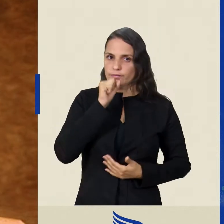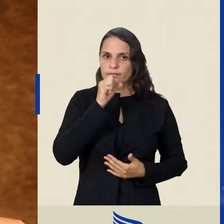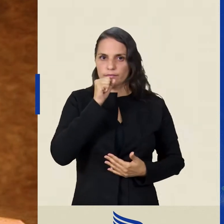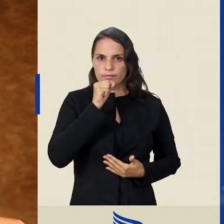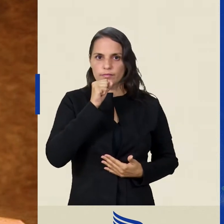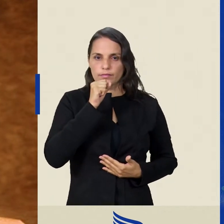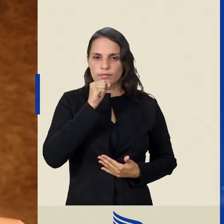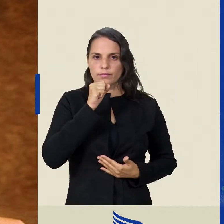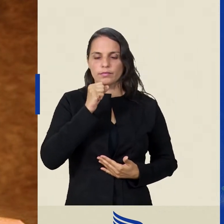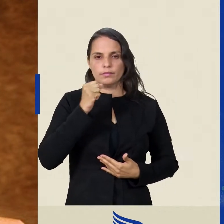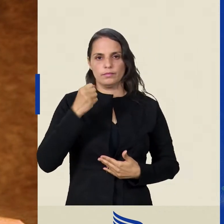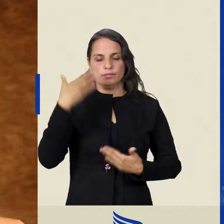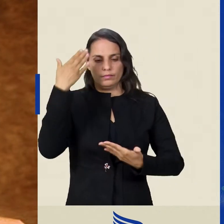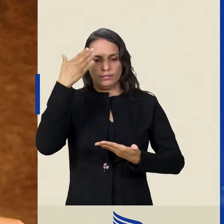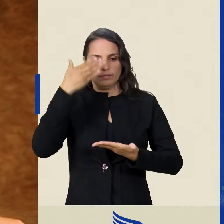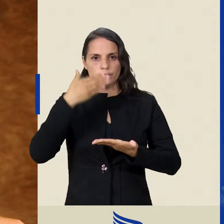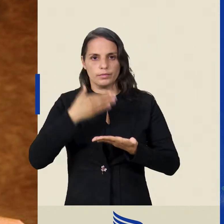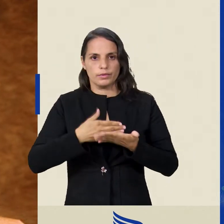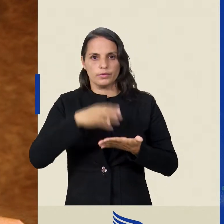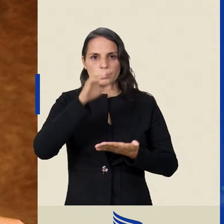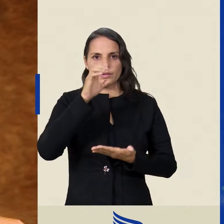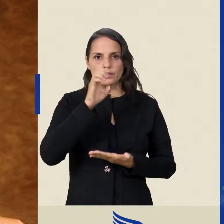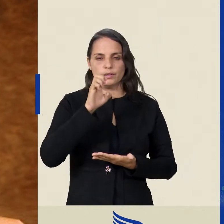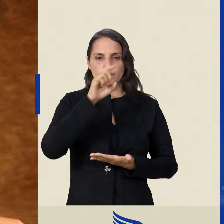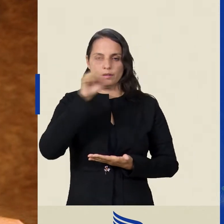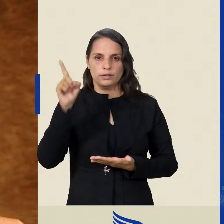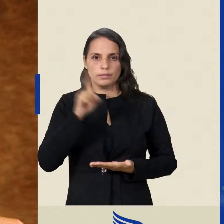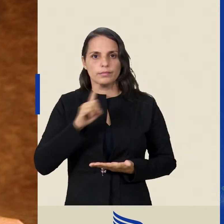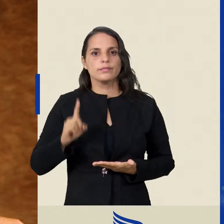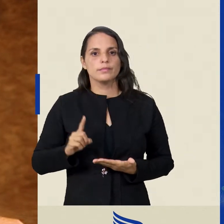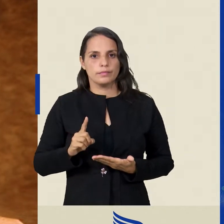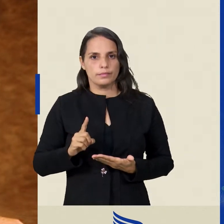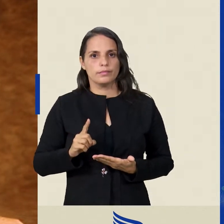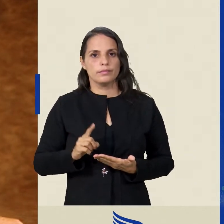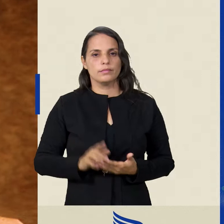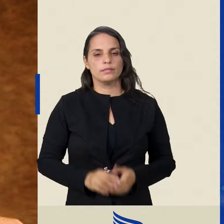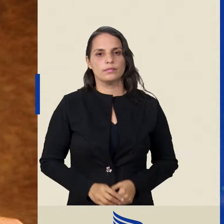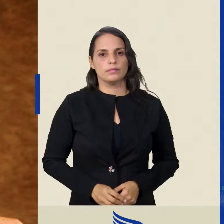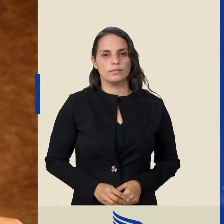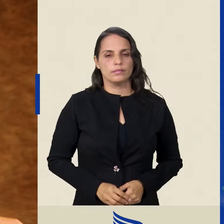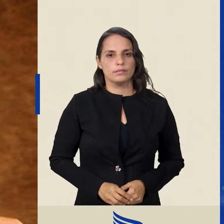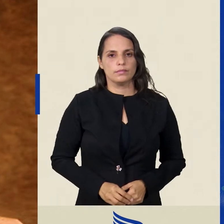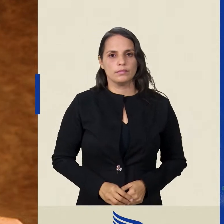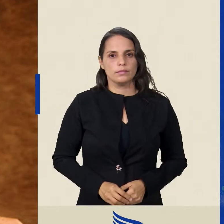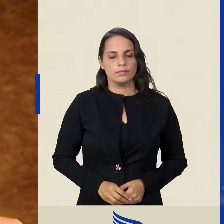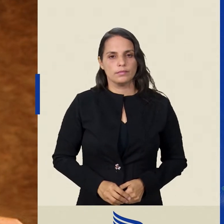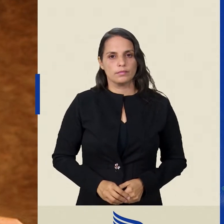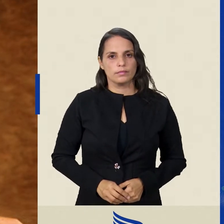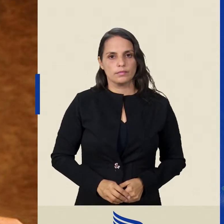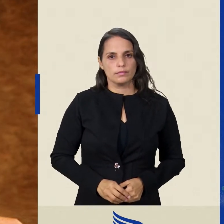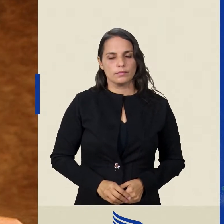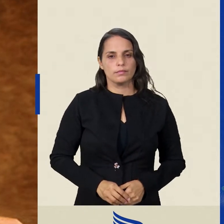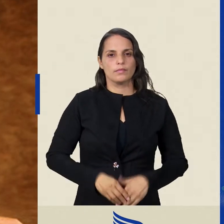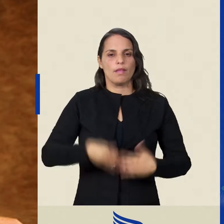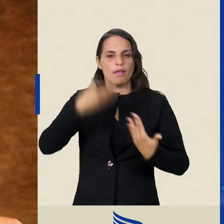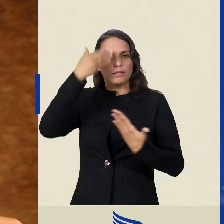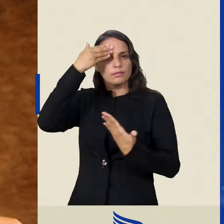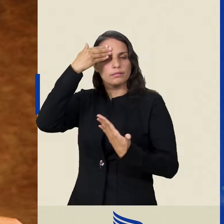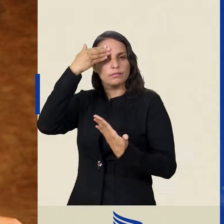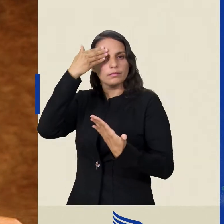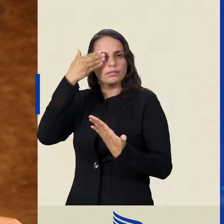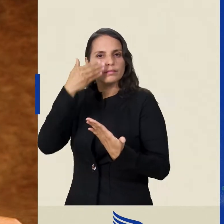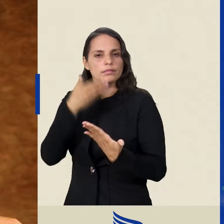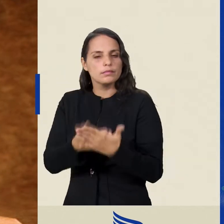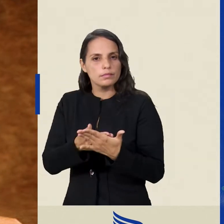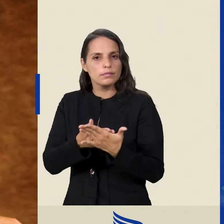comprova Ezequiel 20, 20, 22, 26 e 28. Crê e